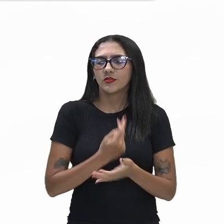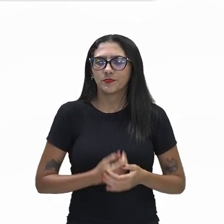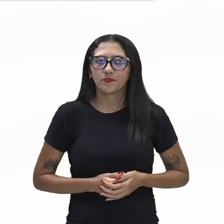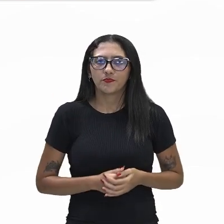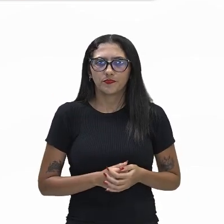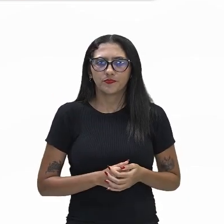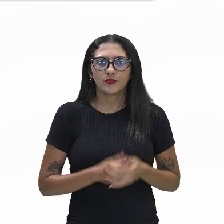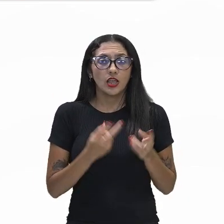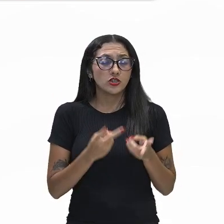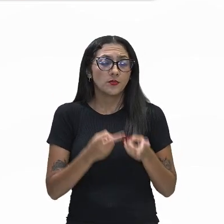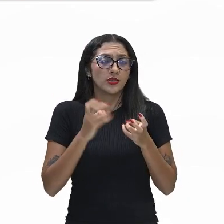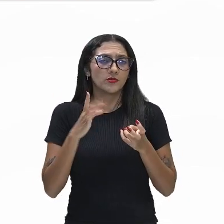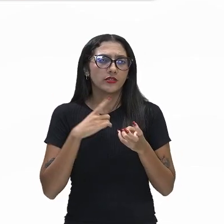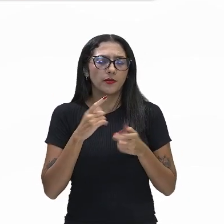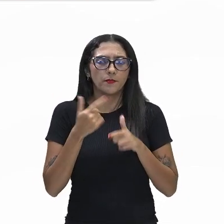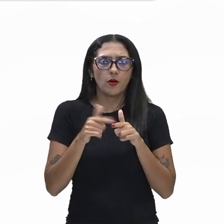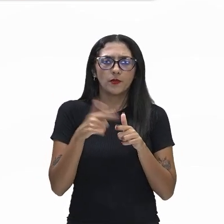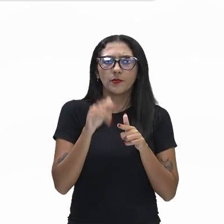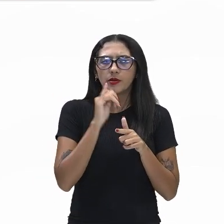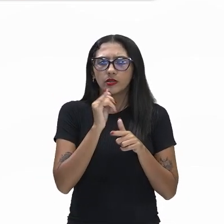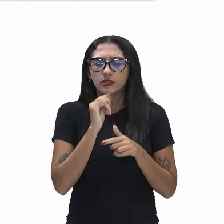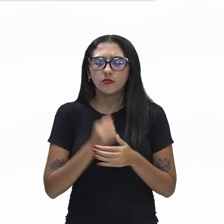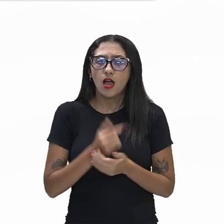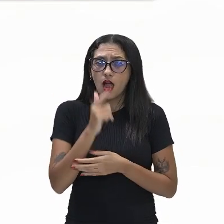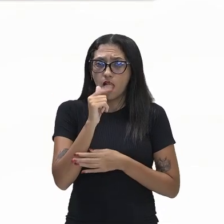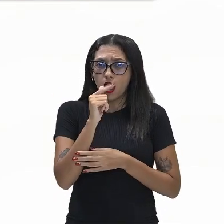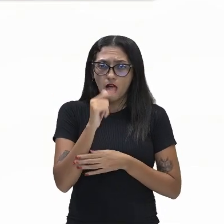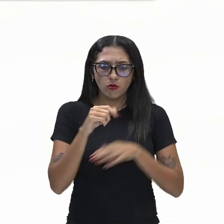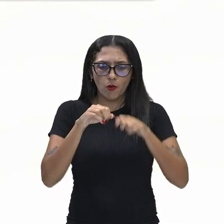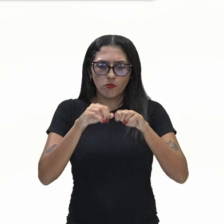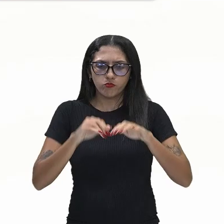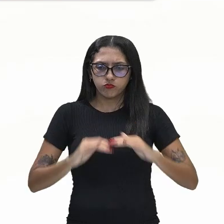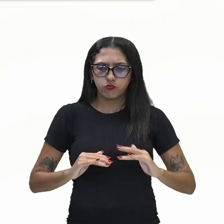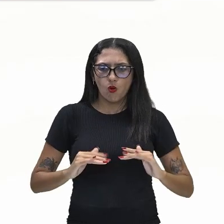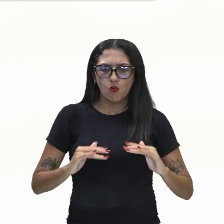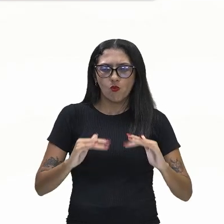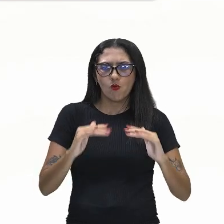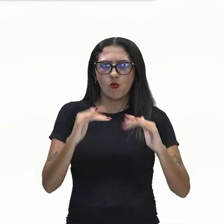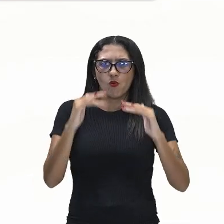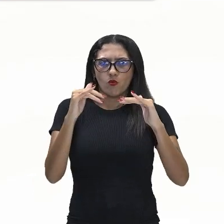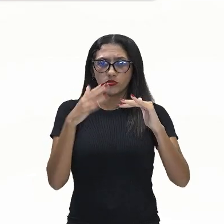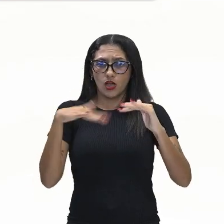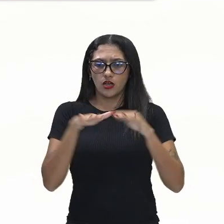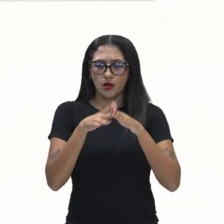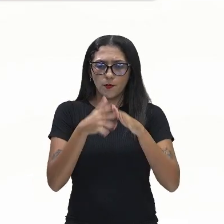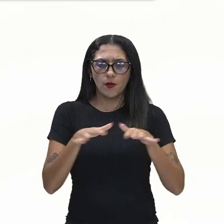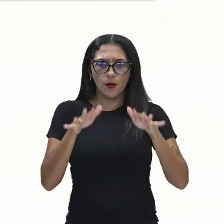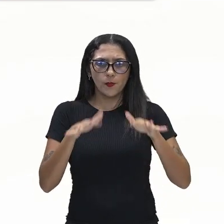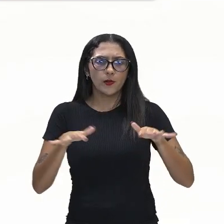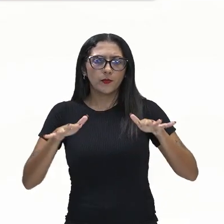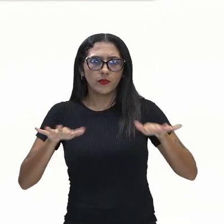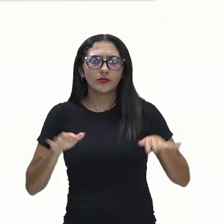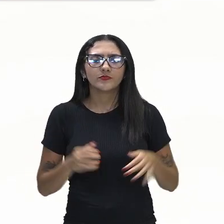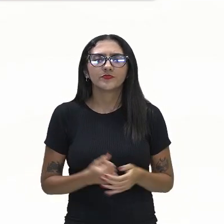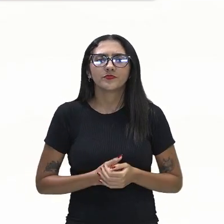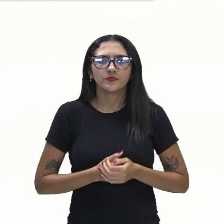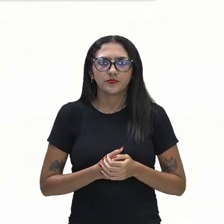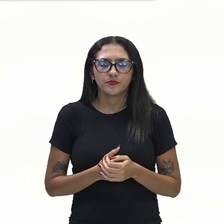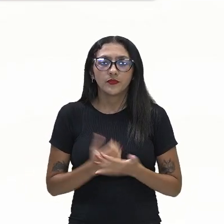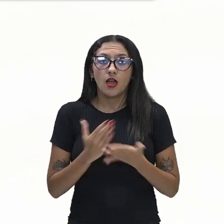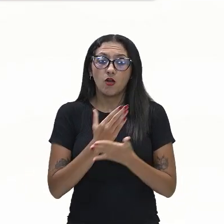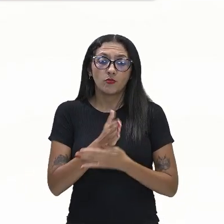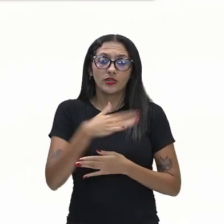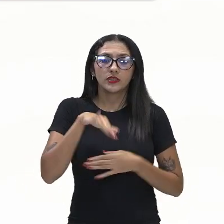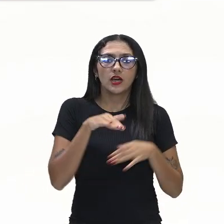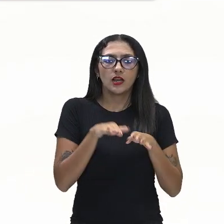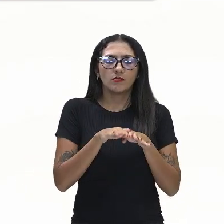consequências. Degelo e aumento do nível do mar, né? Isso já está ocorrendo, cidades estão perdendo suas